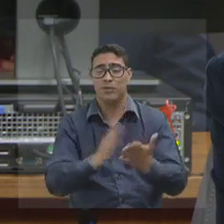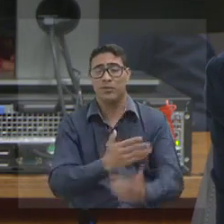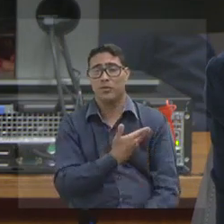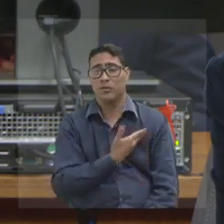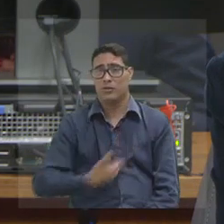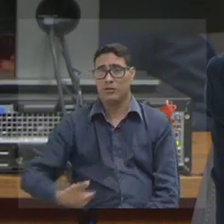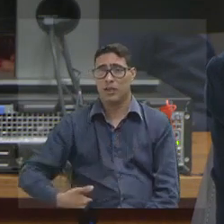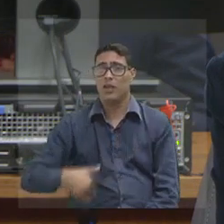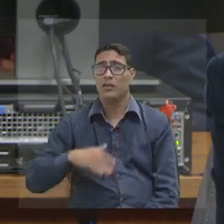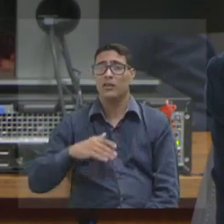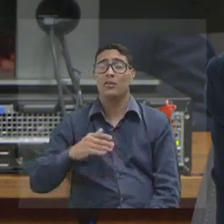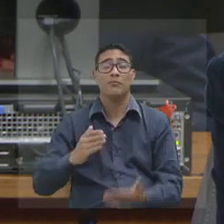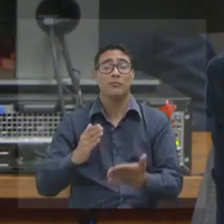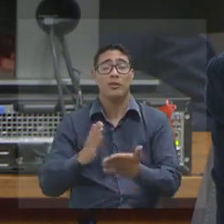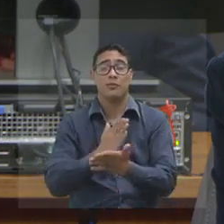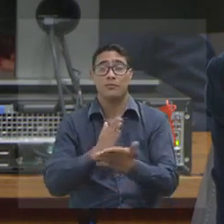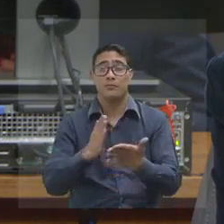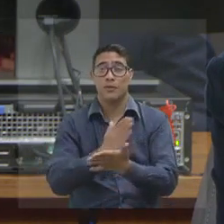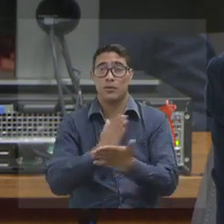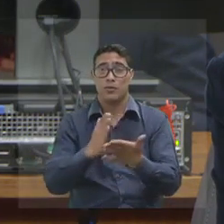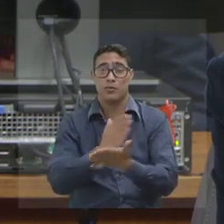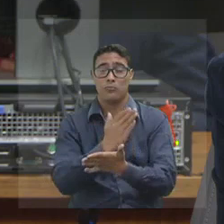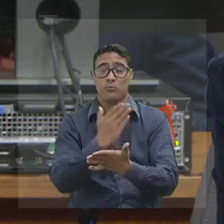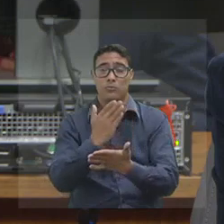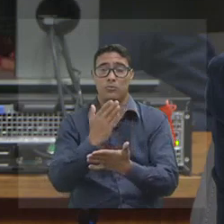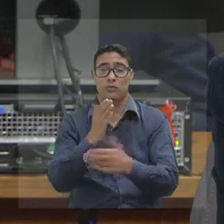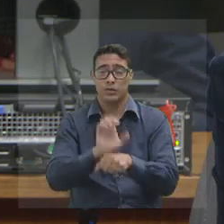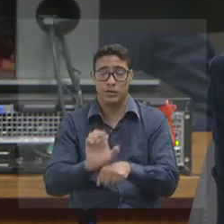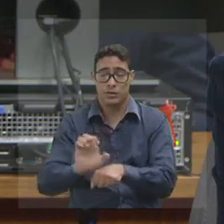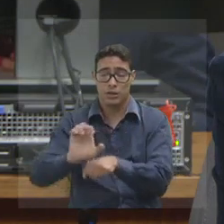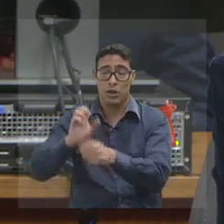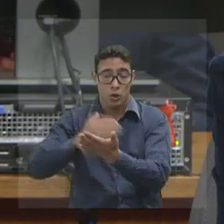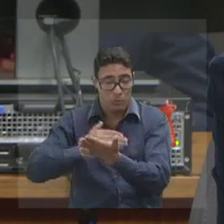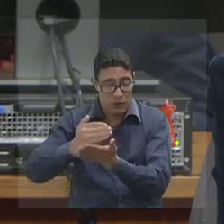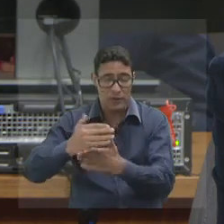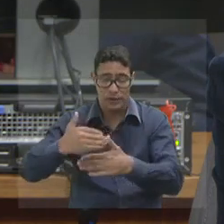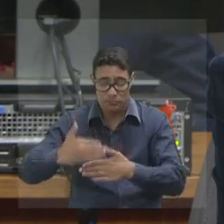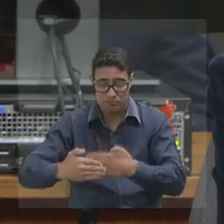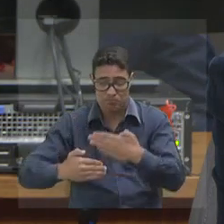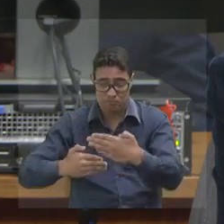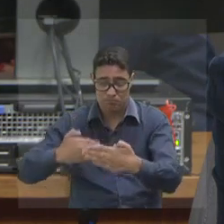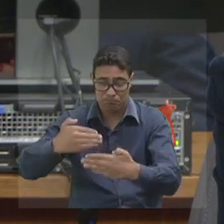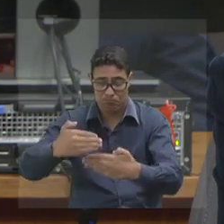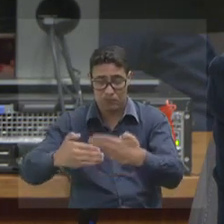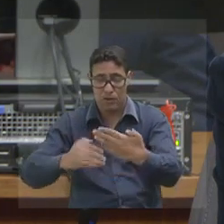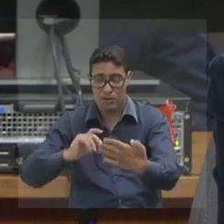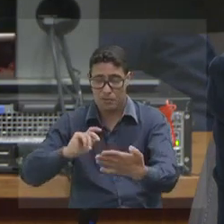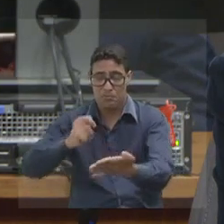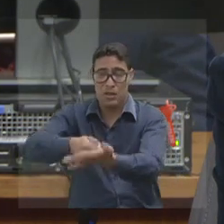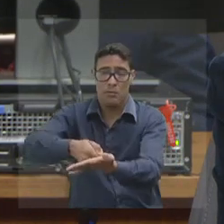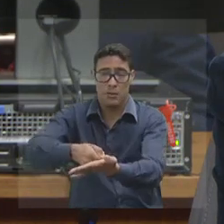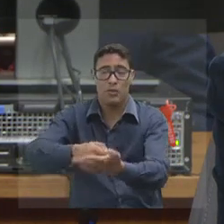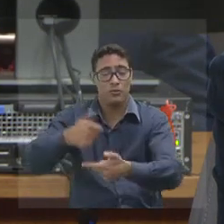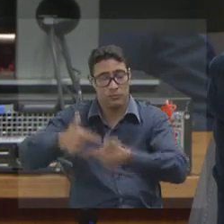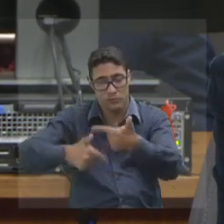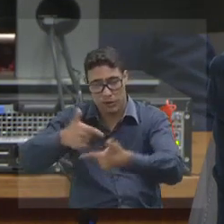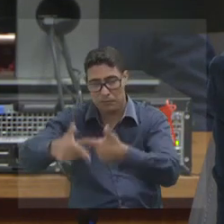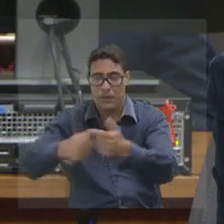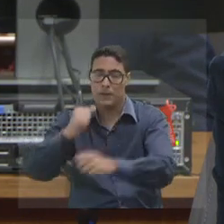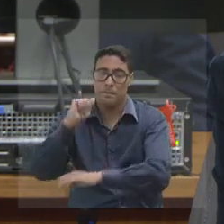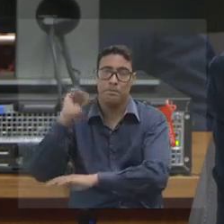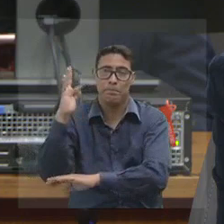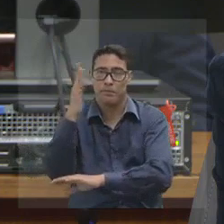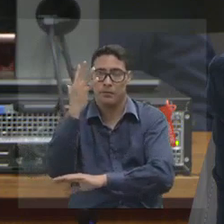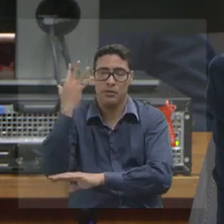a caminhar com o pagamento por serviços ambientais né a minha pergunta é como está